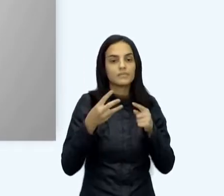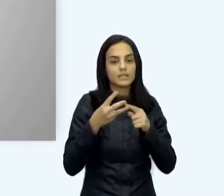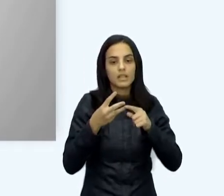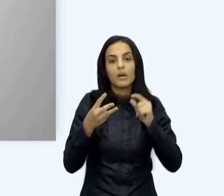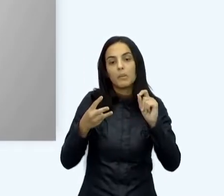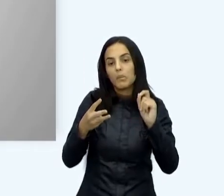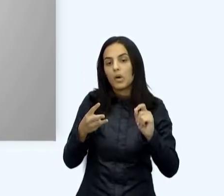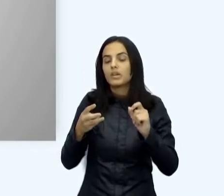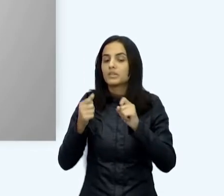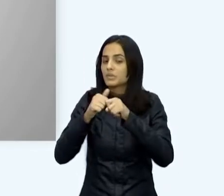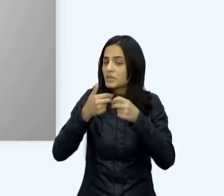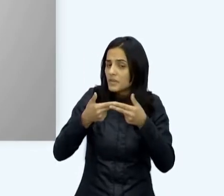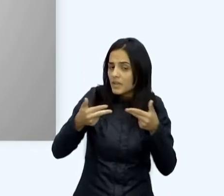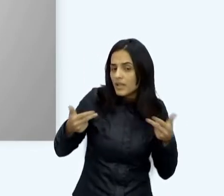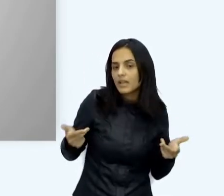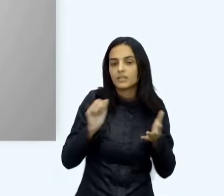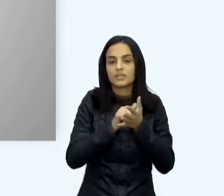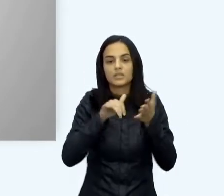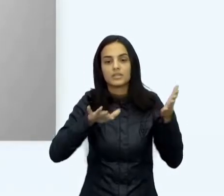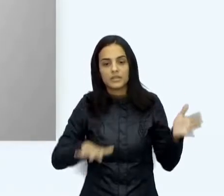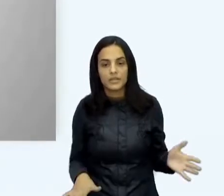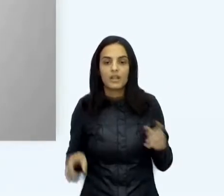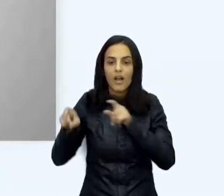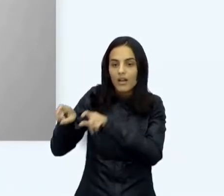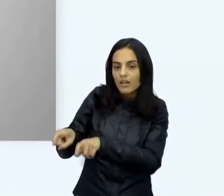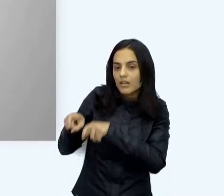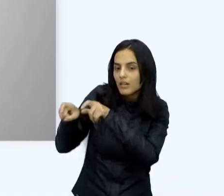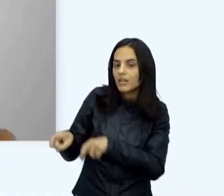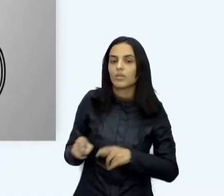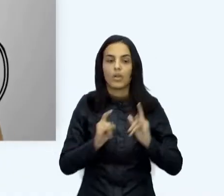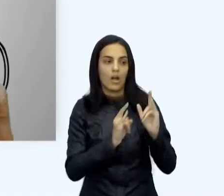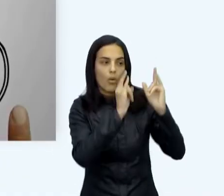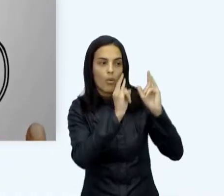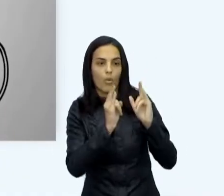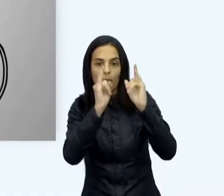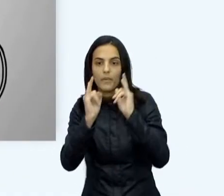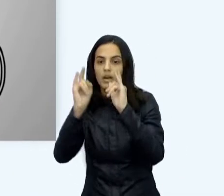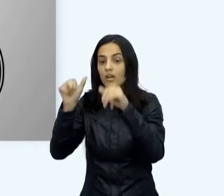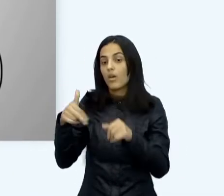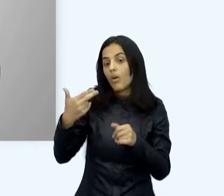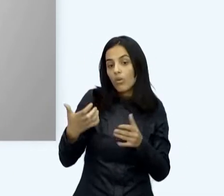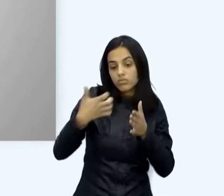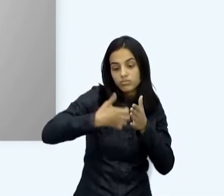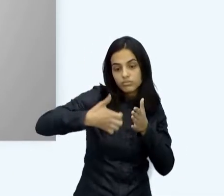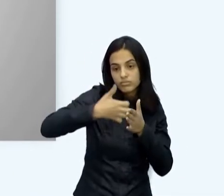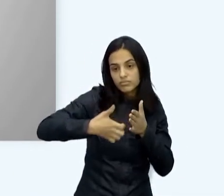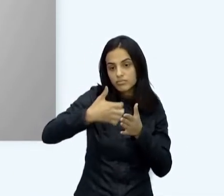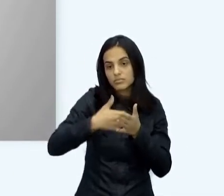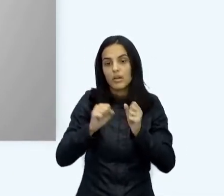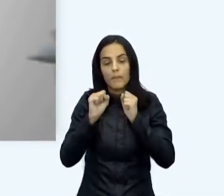ser realizadas várias atividades agrícolas, urbanas e industriais.